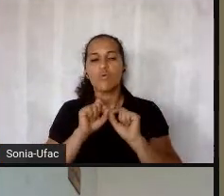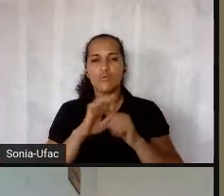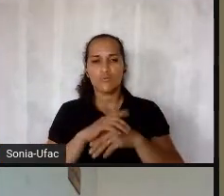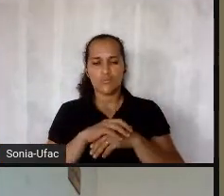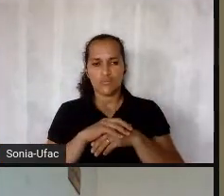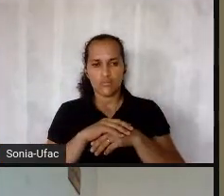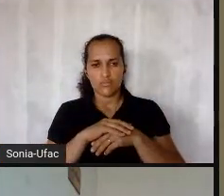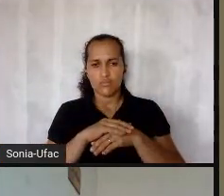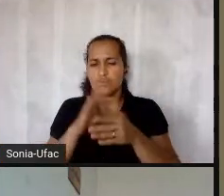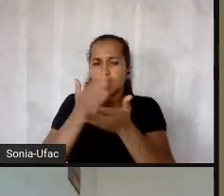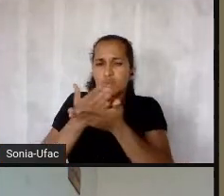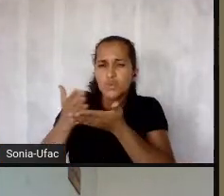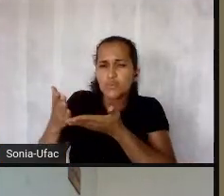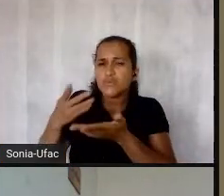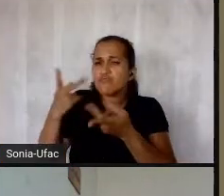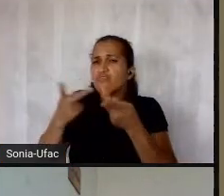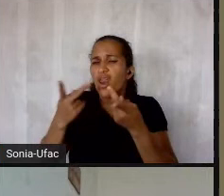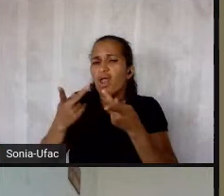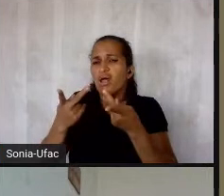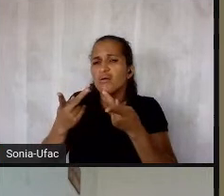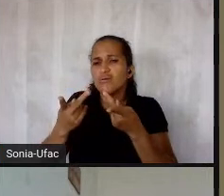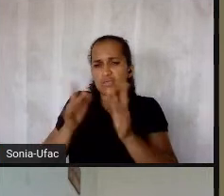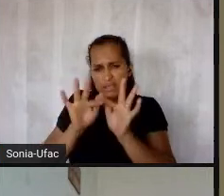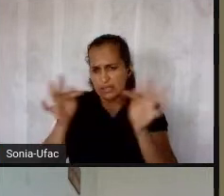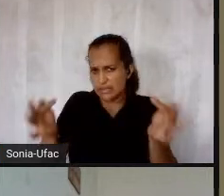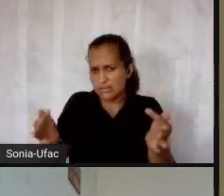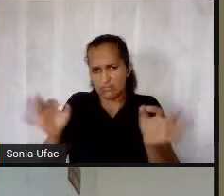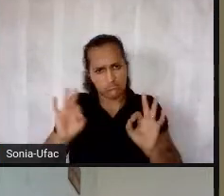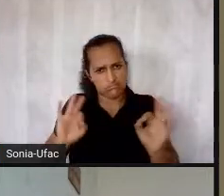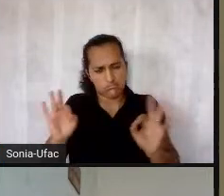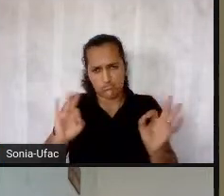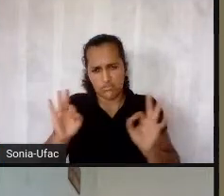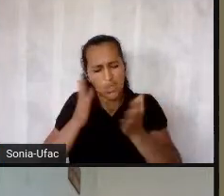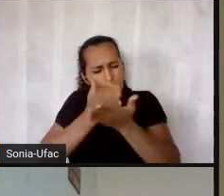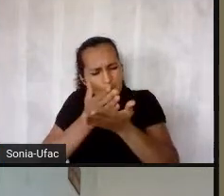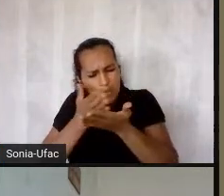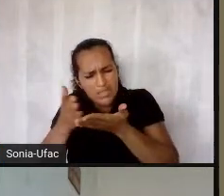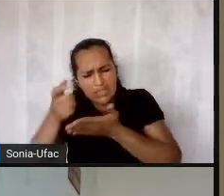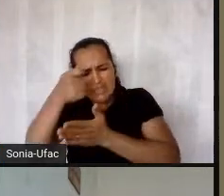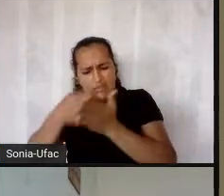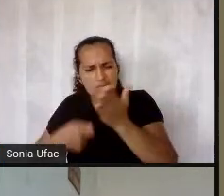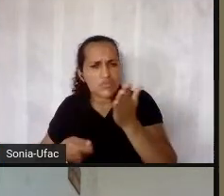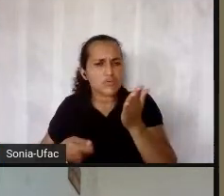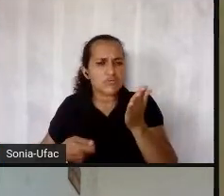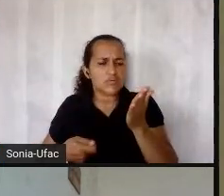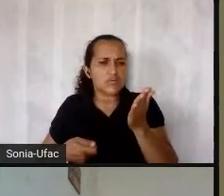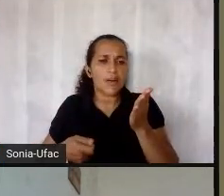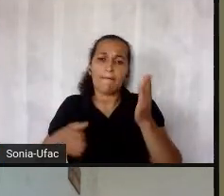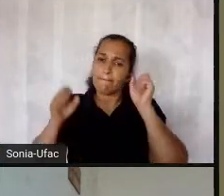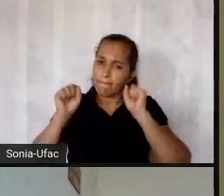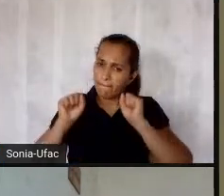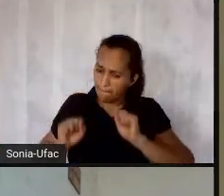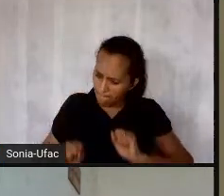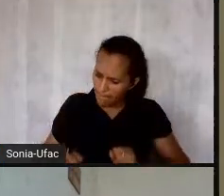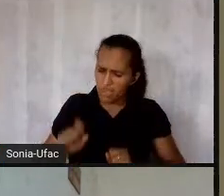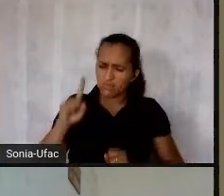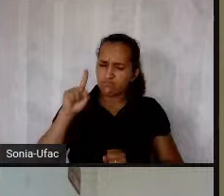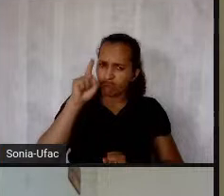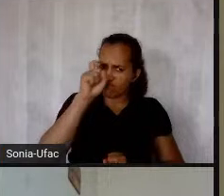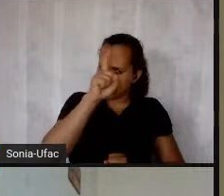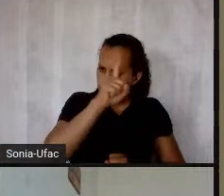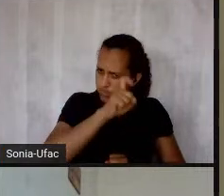a dizer nunca é tarefa simples e começar a escrever, então, torna-se trabalho árduo e